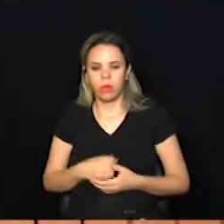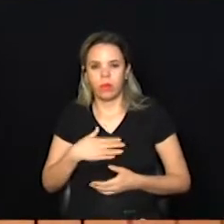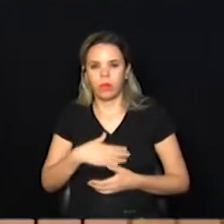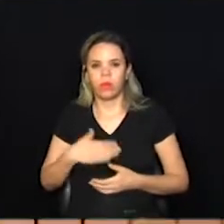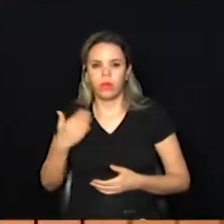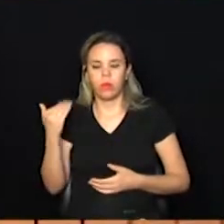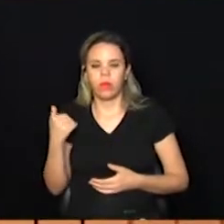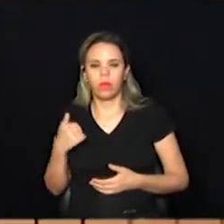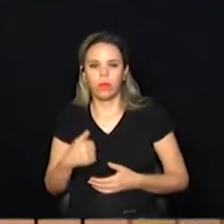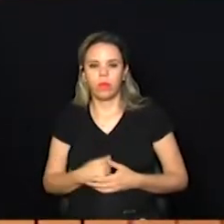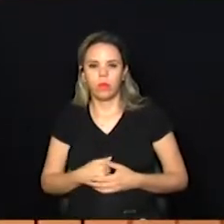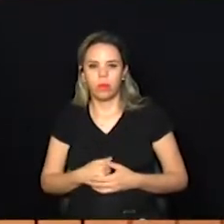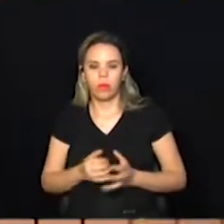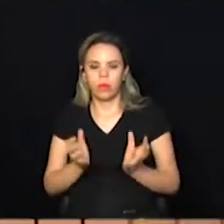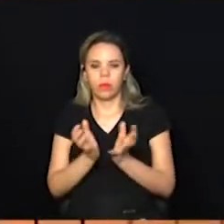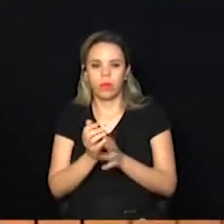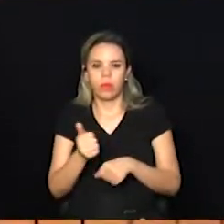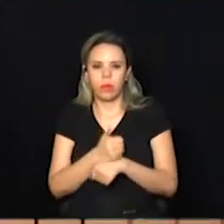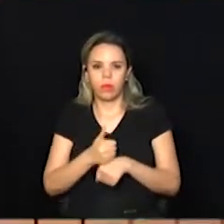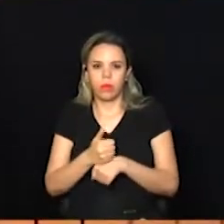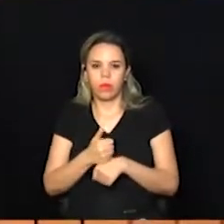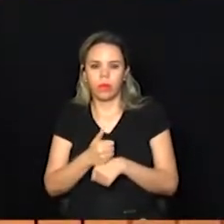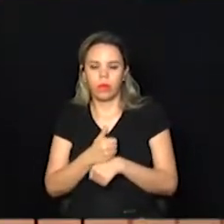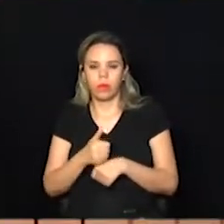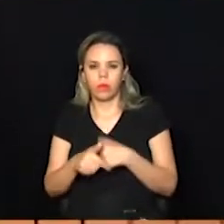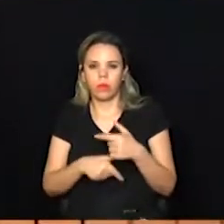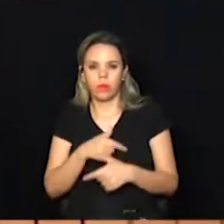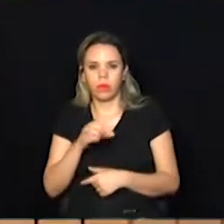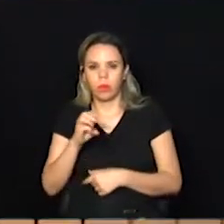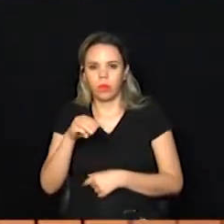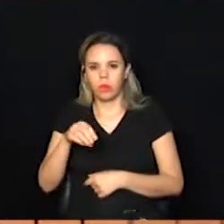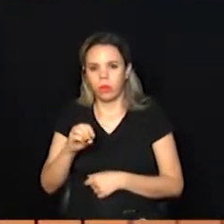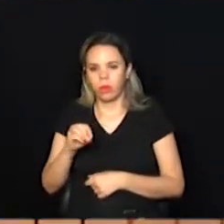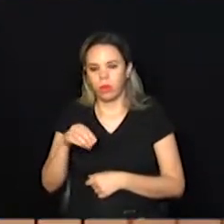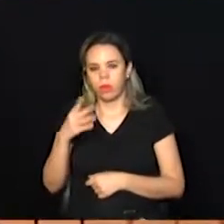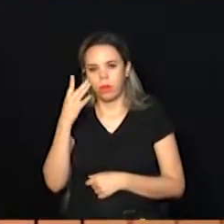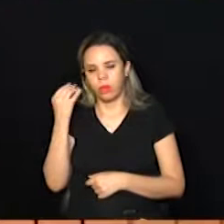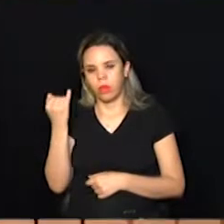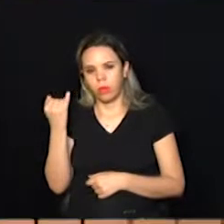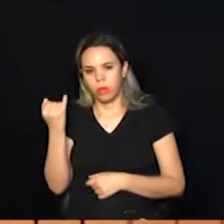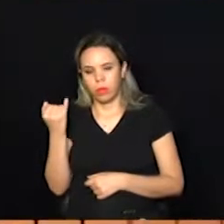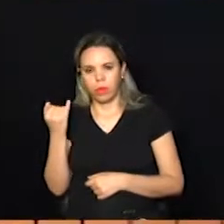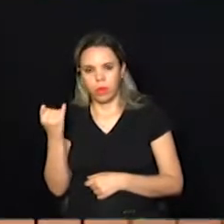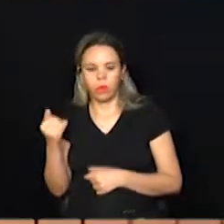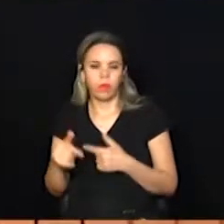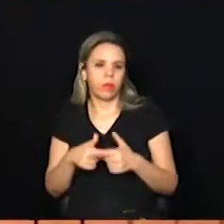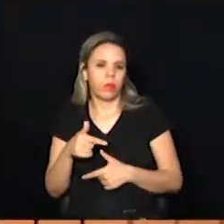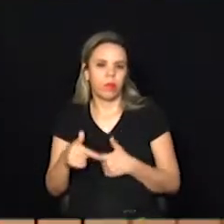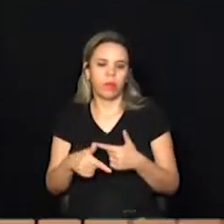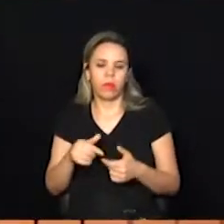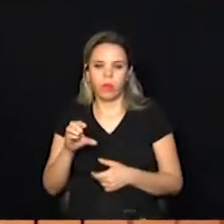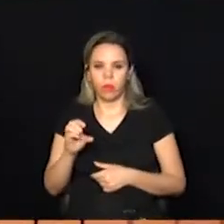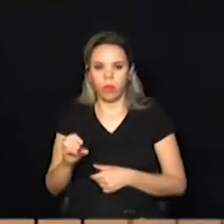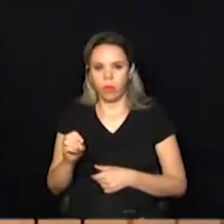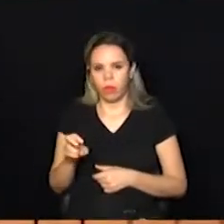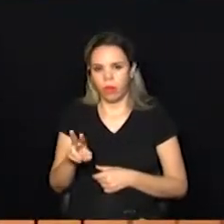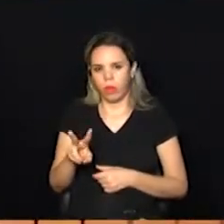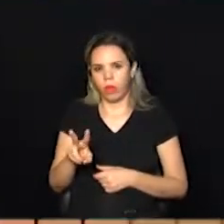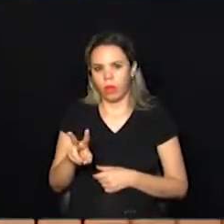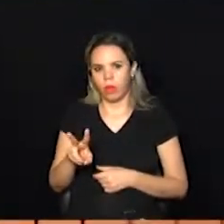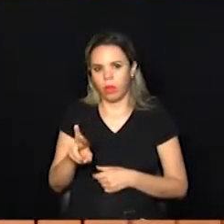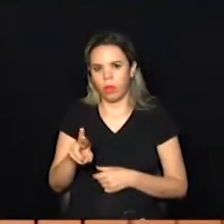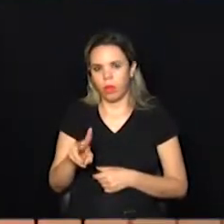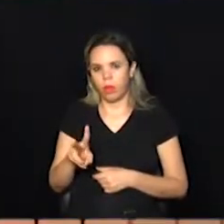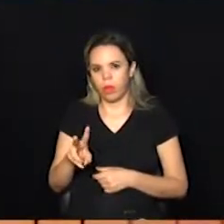saber também a equipe, né, que está no SEAMA, acho que é importante, a equipe que está no SEAMA, a equipe que está no SERAV. Nós aqui,